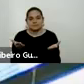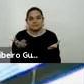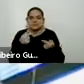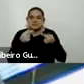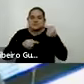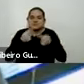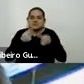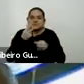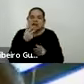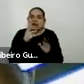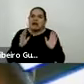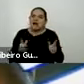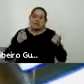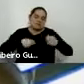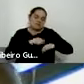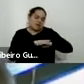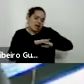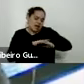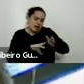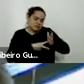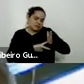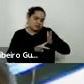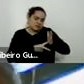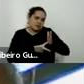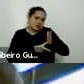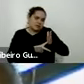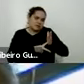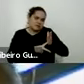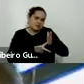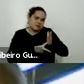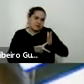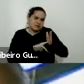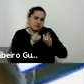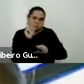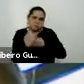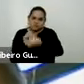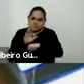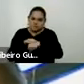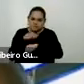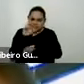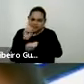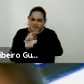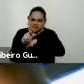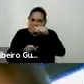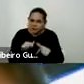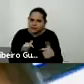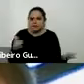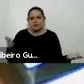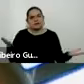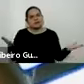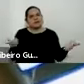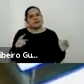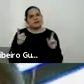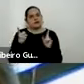o sindicato, que você vai gerar emprego, isso aí é uma utopia. Prova disso está acontecendo aí, ó. São